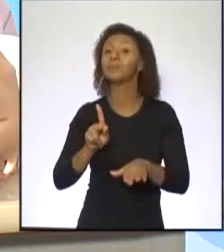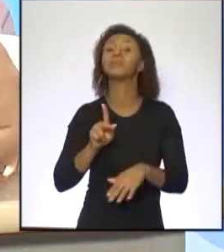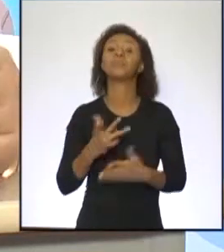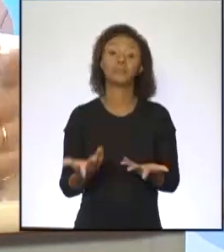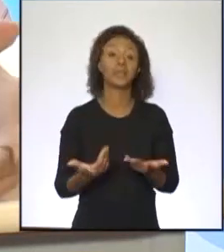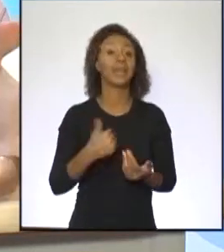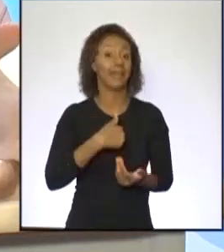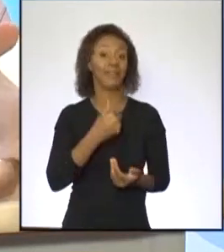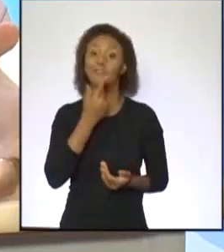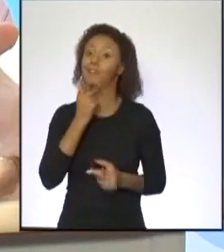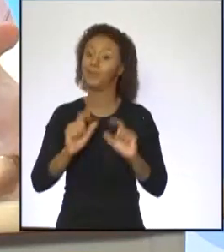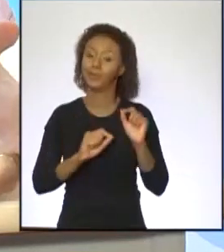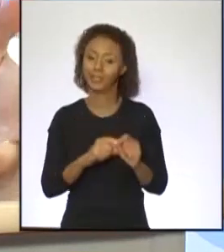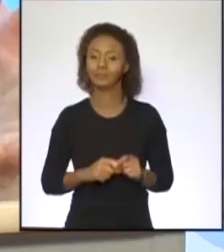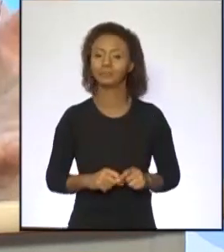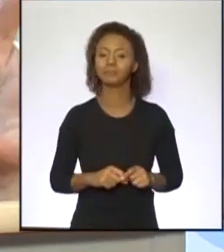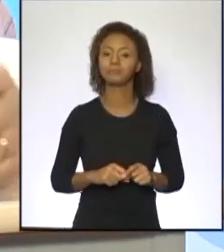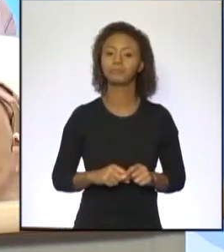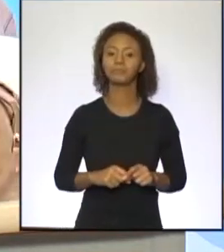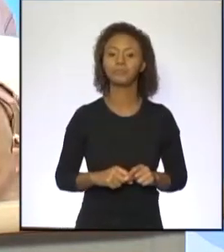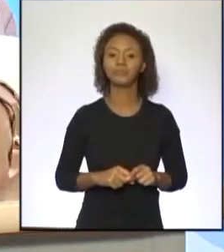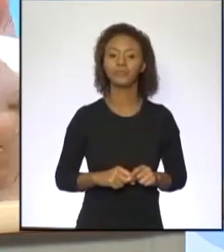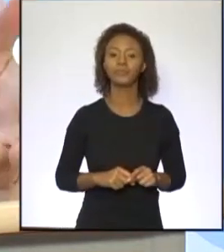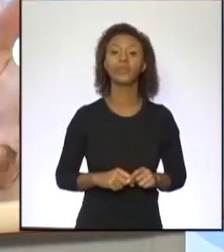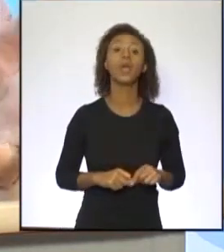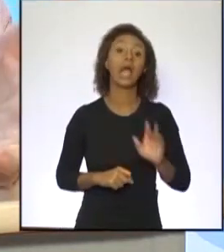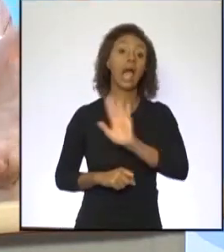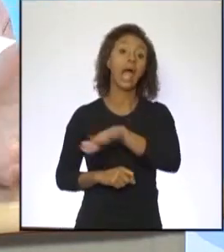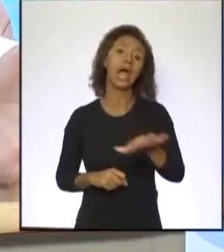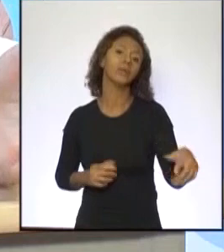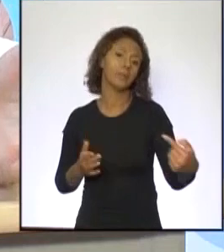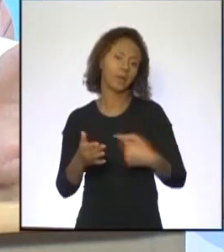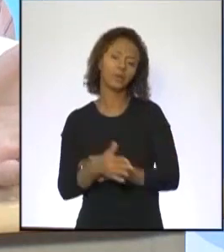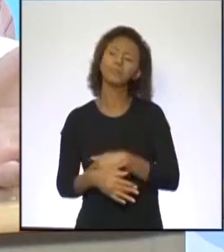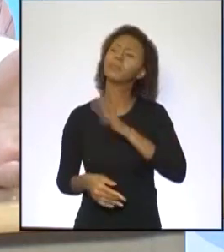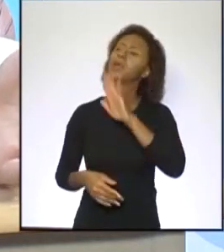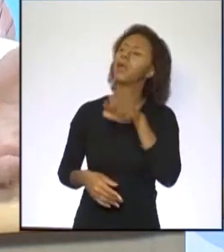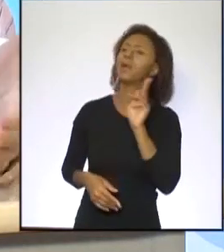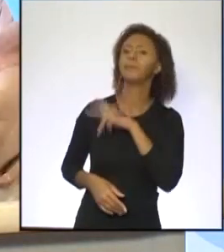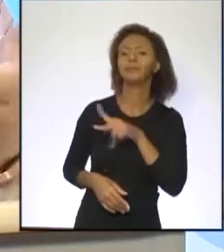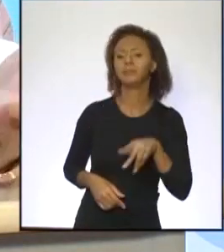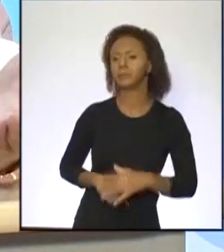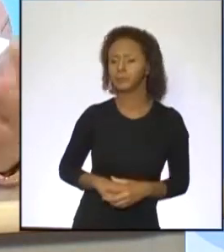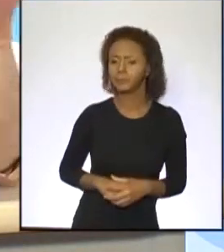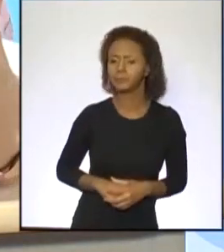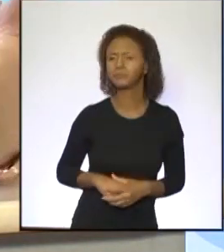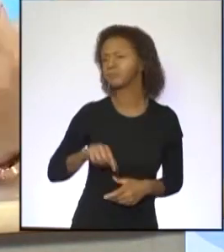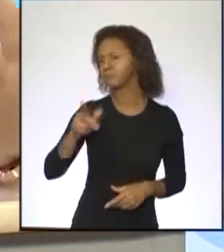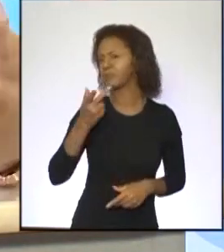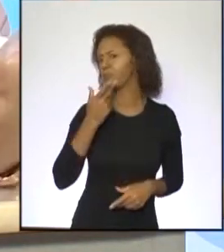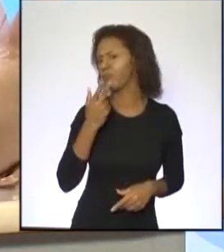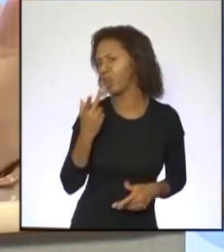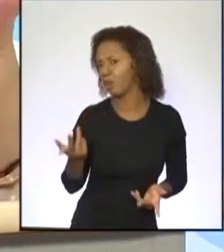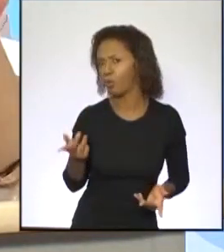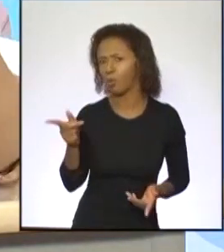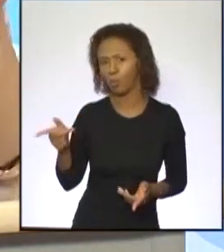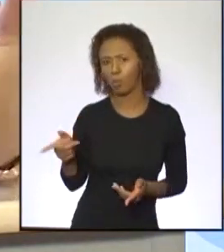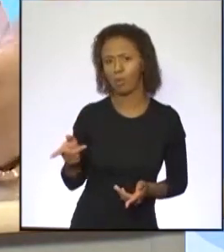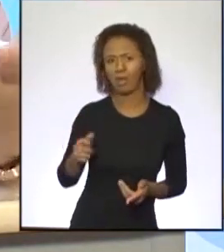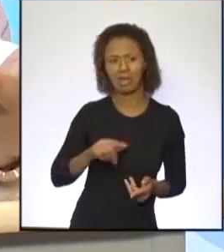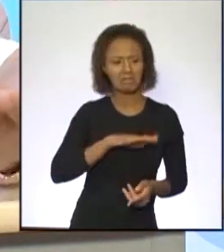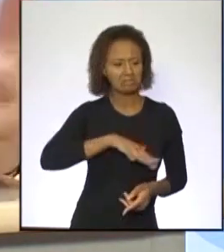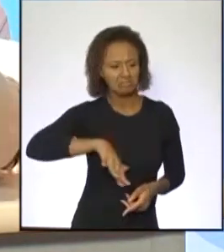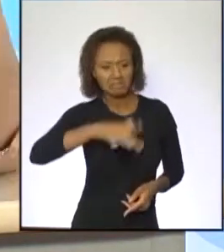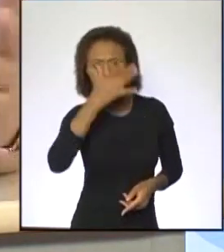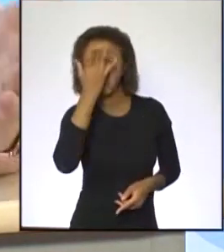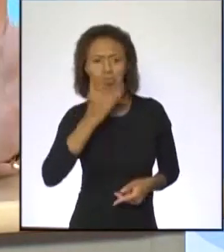seguinte: provavelmente eles me perguntariam isso. Professora Roseli, peraí, a senhora está falando que ele não ficou incomodado, onde